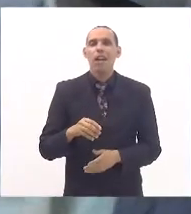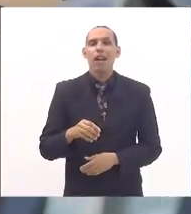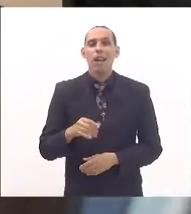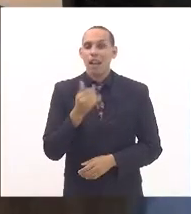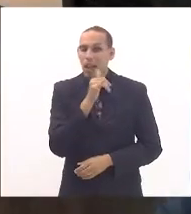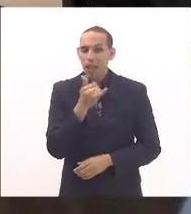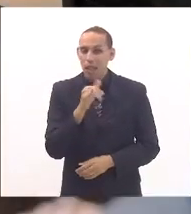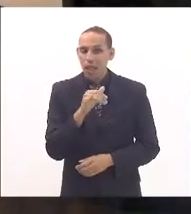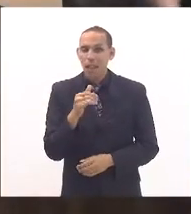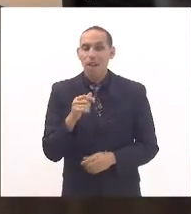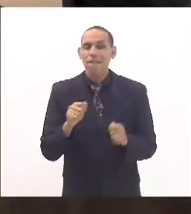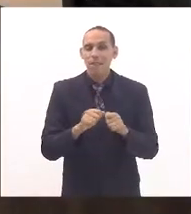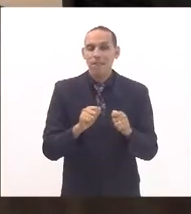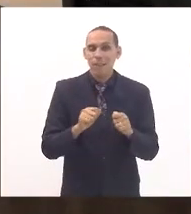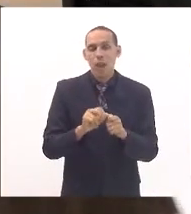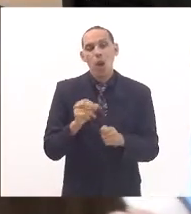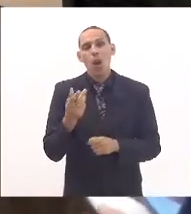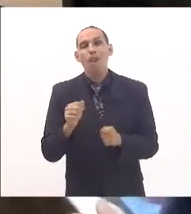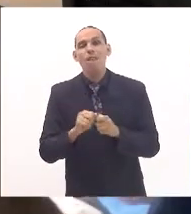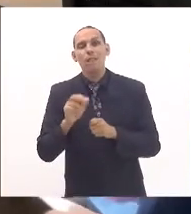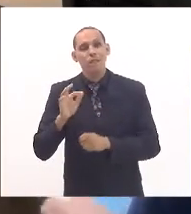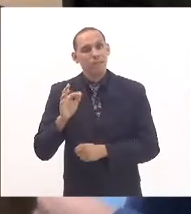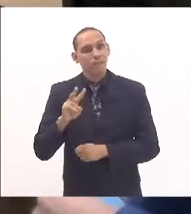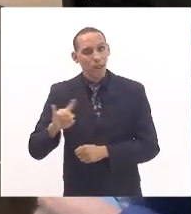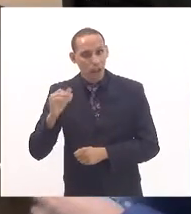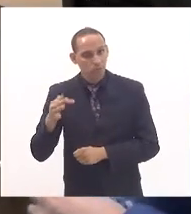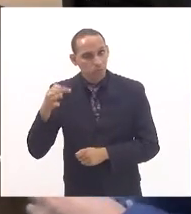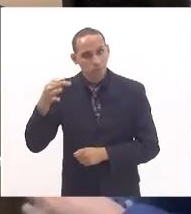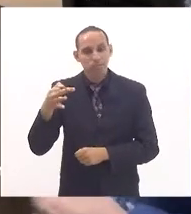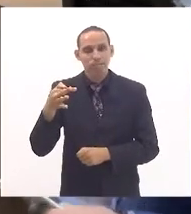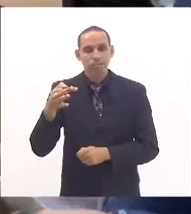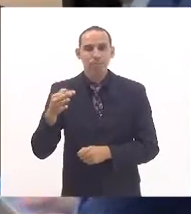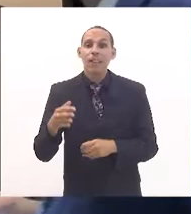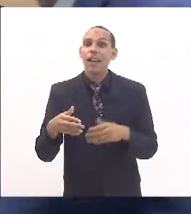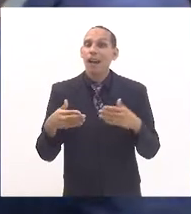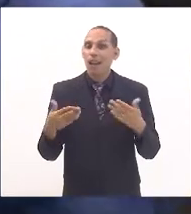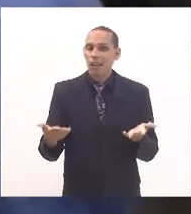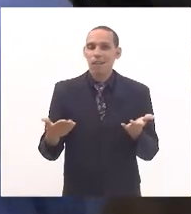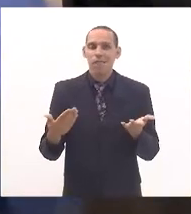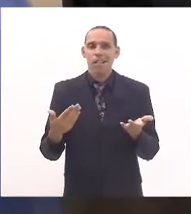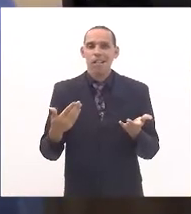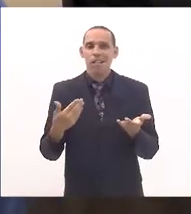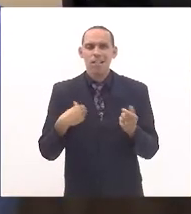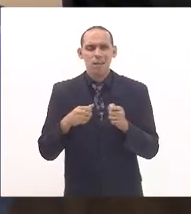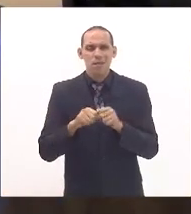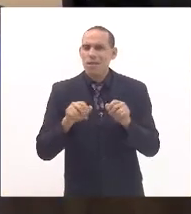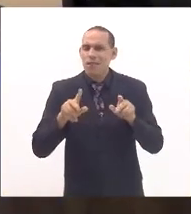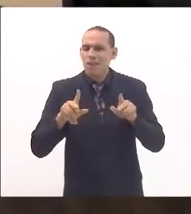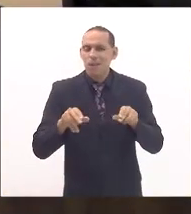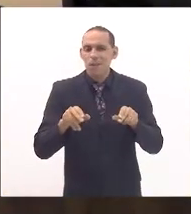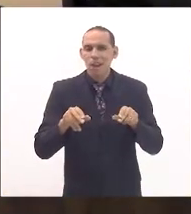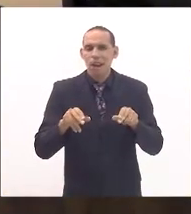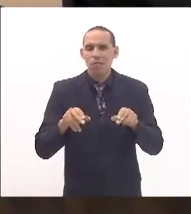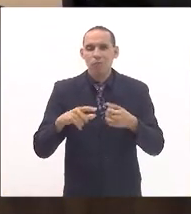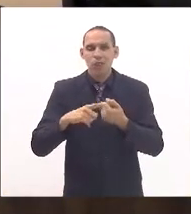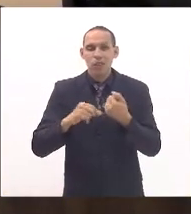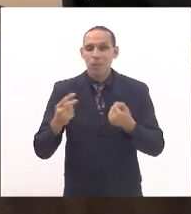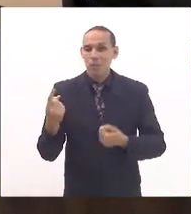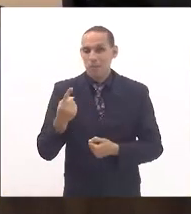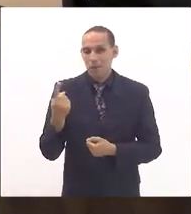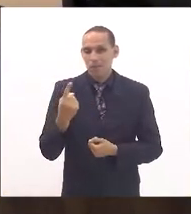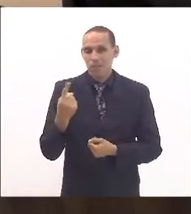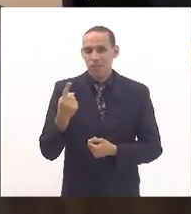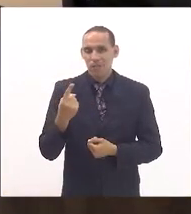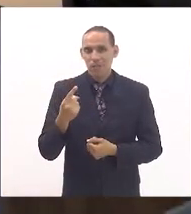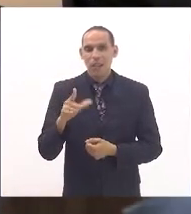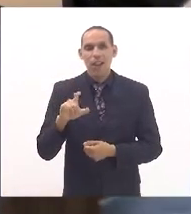realizados ou que venham ser realizados. E aí fiz a mesma coisa no artigo 1º. Leilões